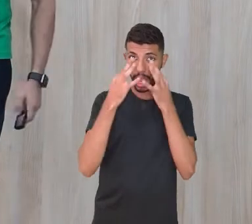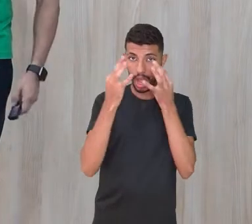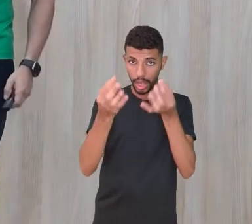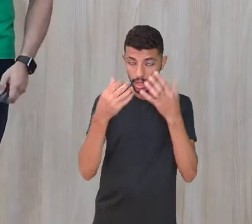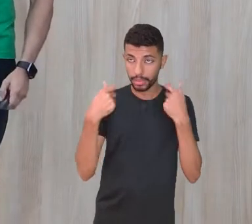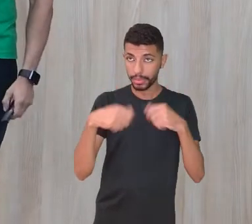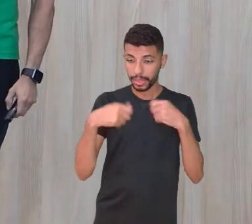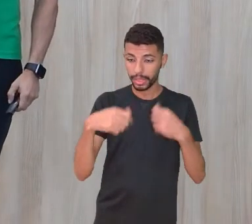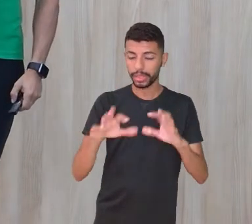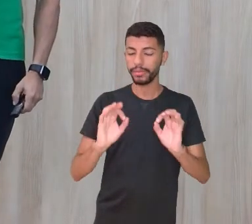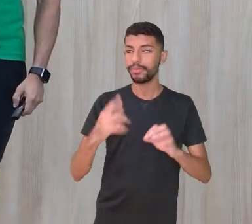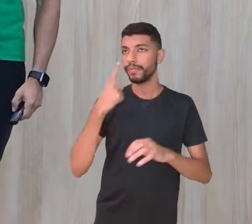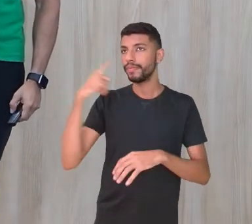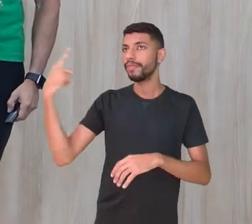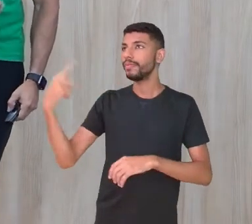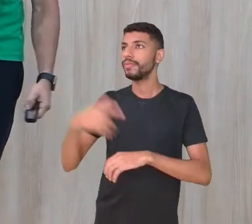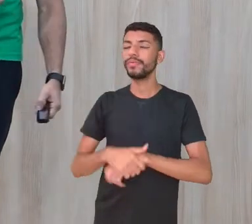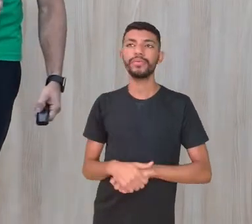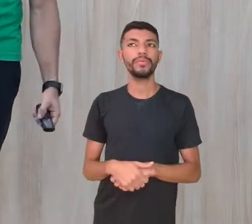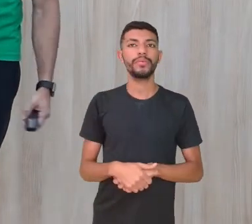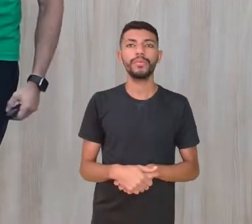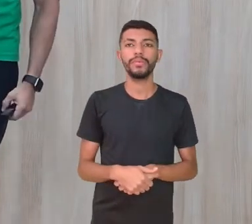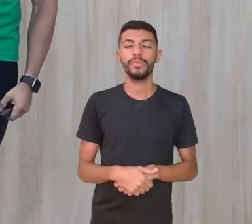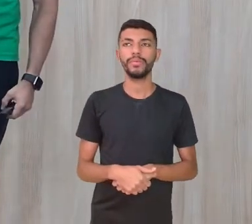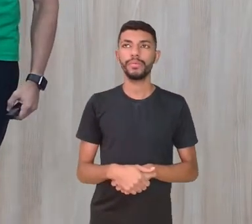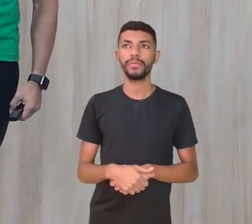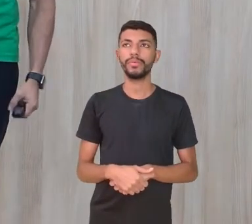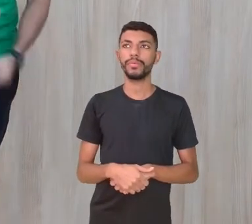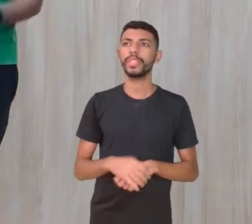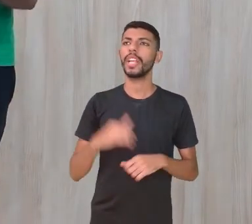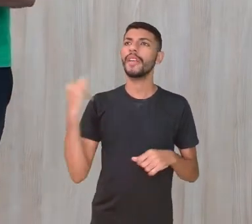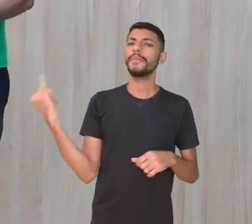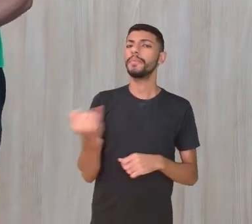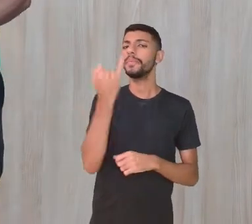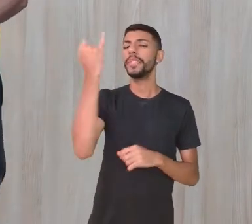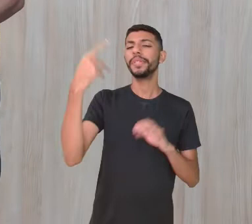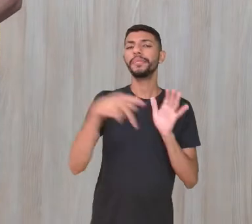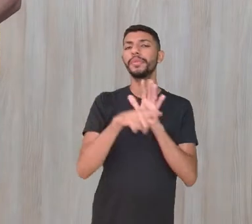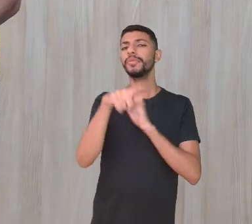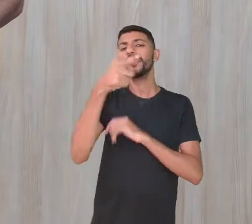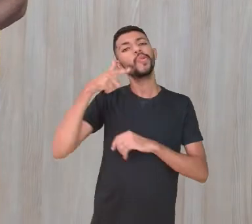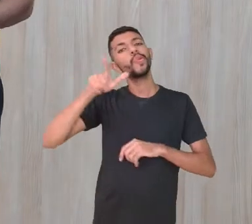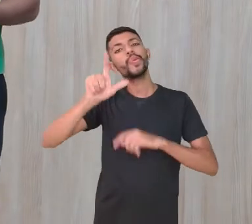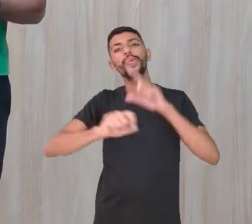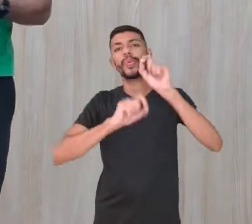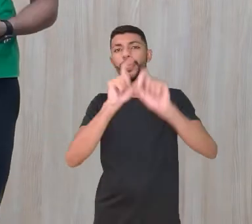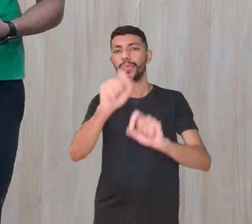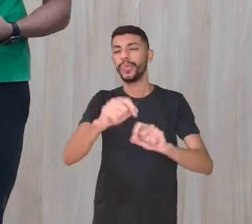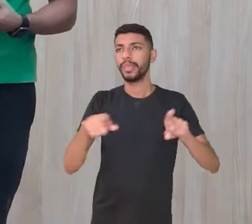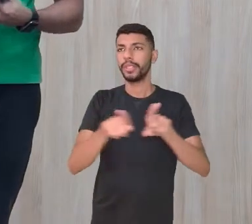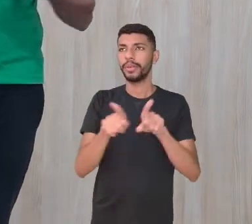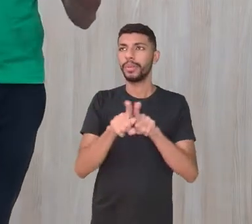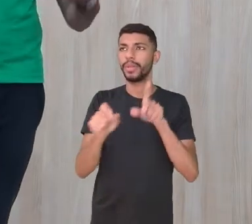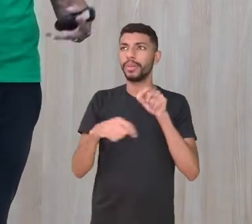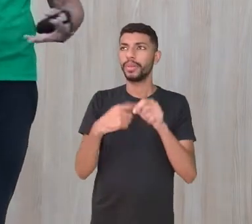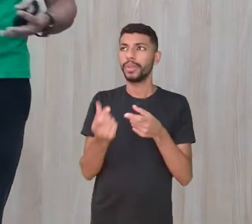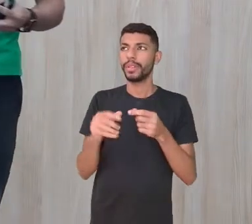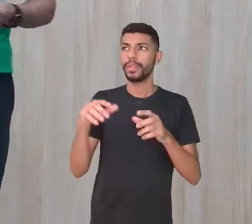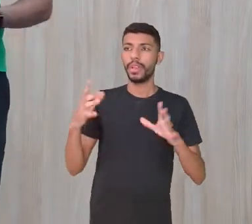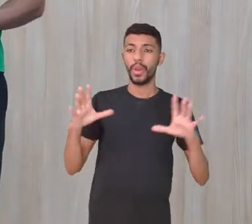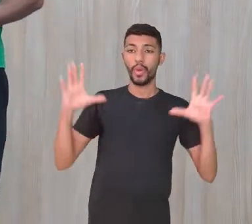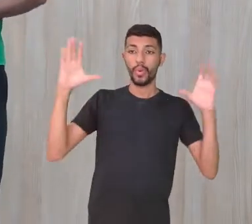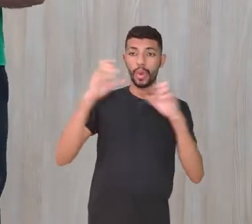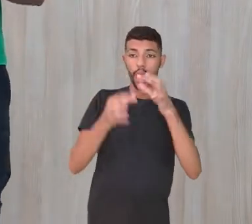atenção, tá? As propriedades da potência, elas são importantes para que você consiga aí também abreviar aí os seus cálculos